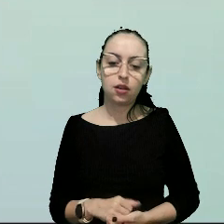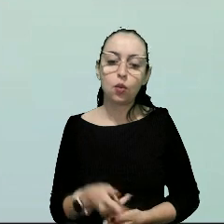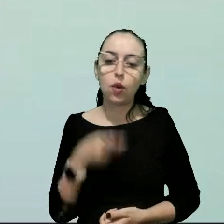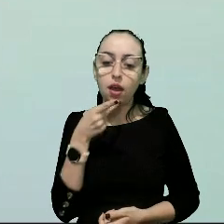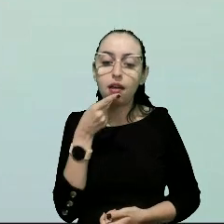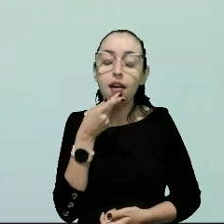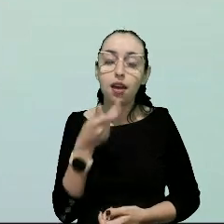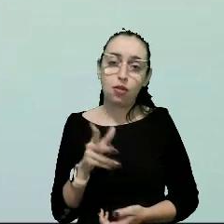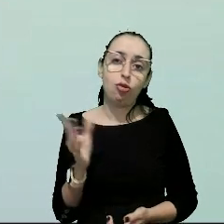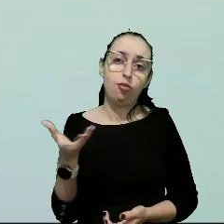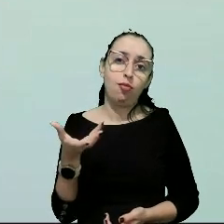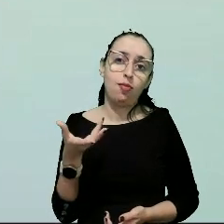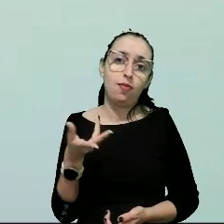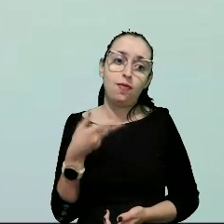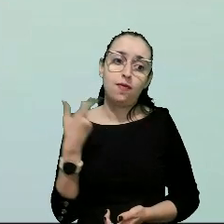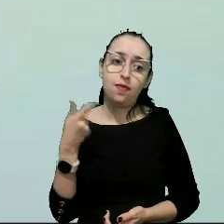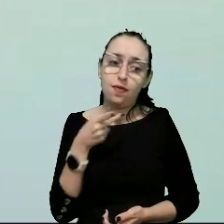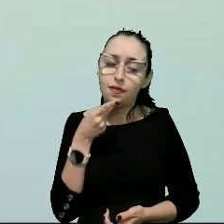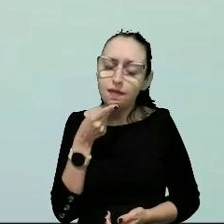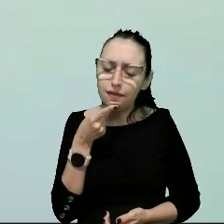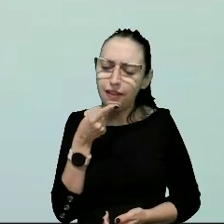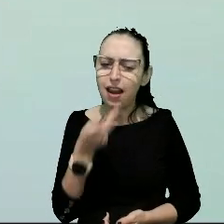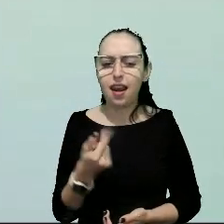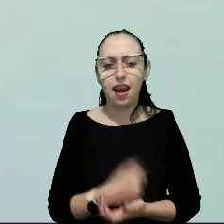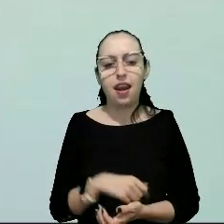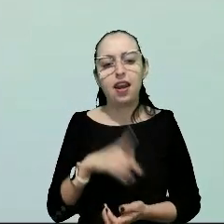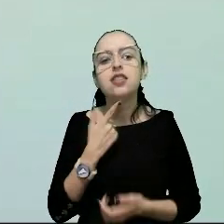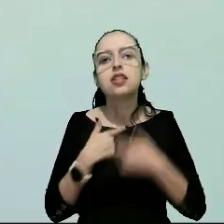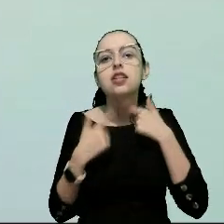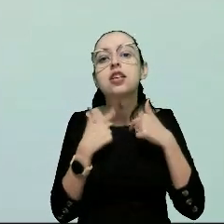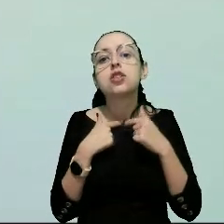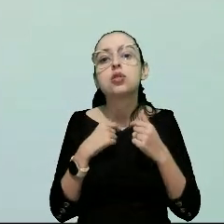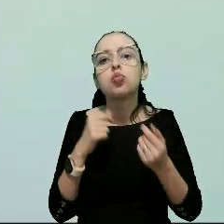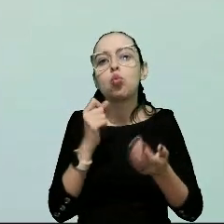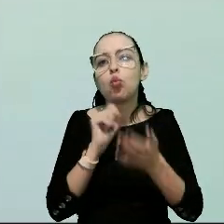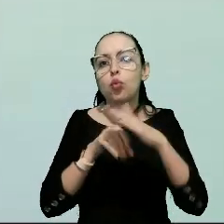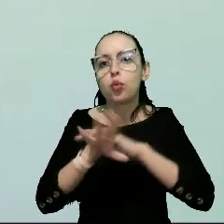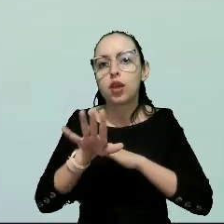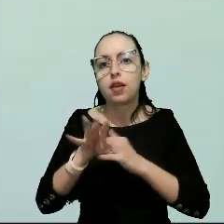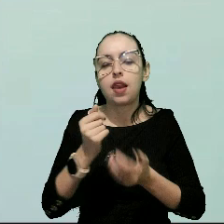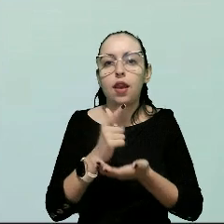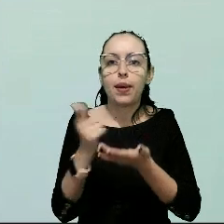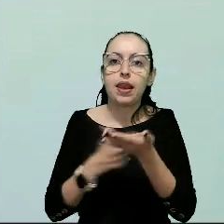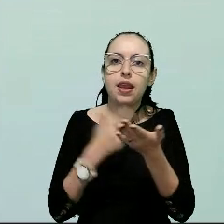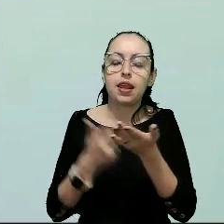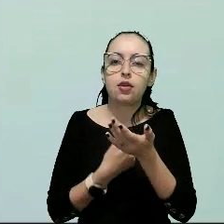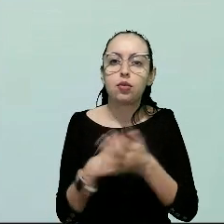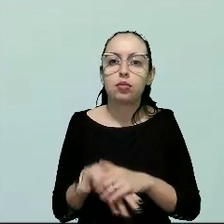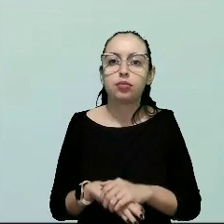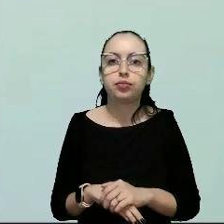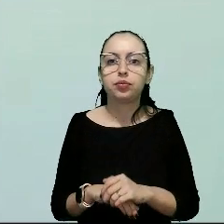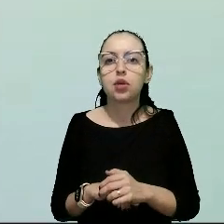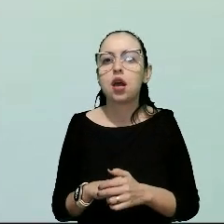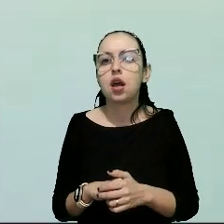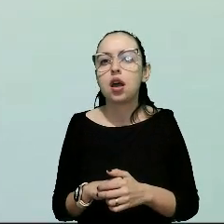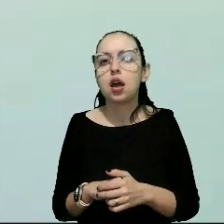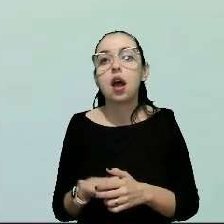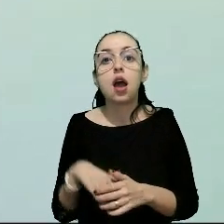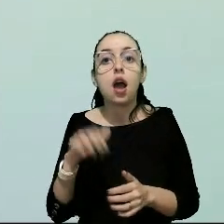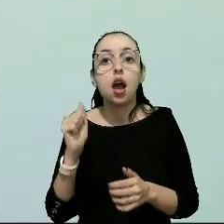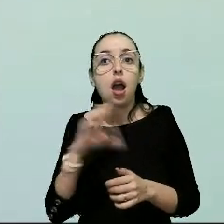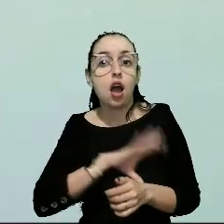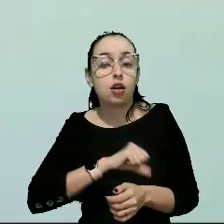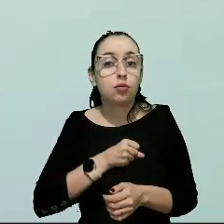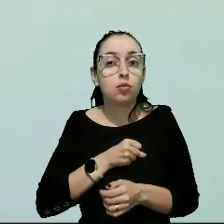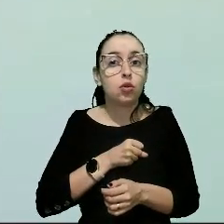E por isso que eu quero falar de tesão. Eu até acabei de publicar um livro que fala disso, né? A arte de gozar,